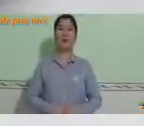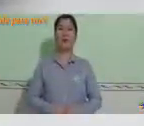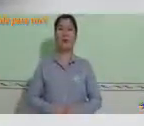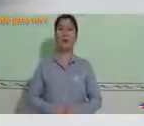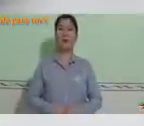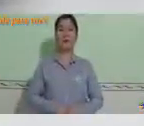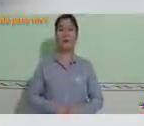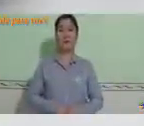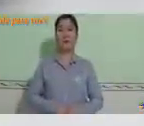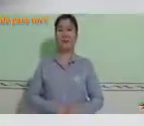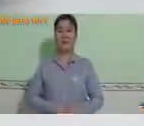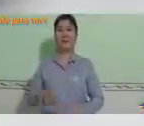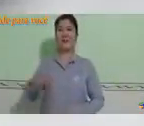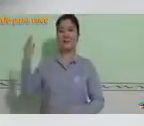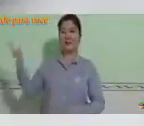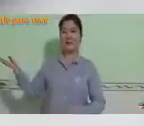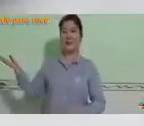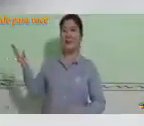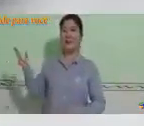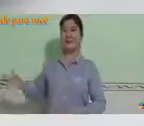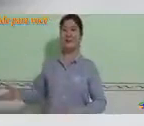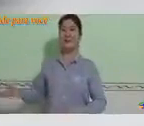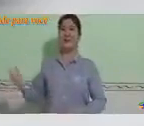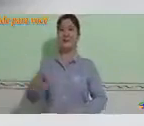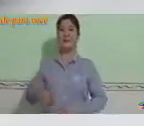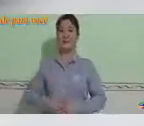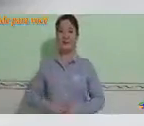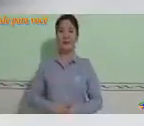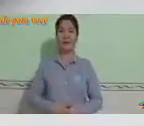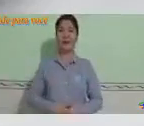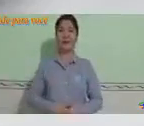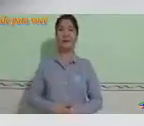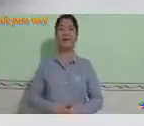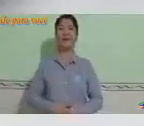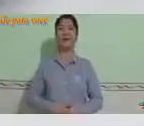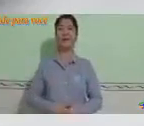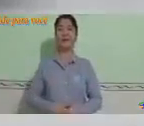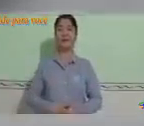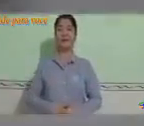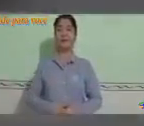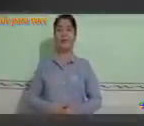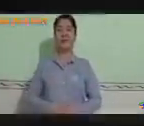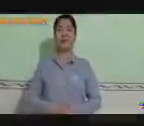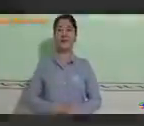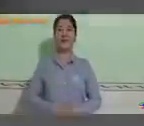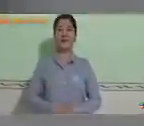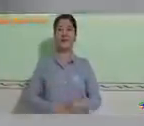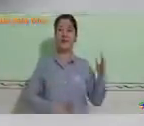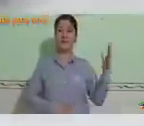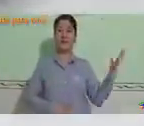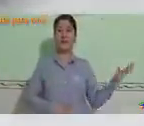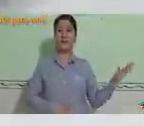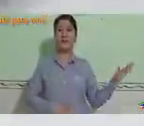cedilha O E A I N F L A M A C cedilha A T O D O J O L H O E D V S E R U S